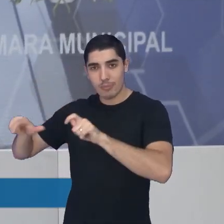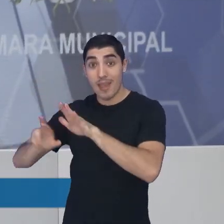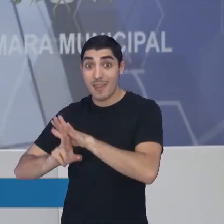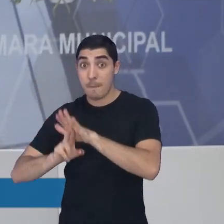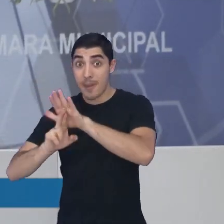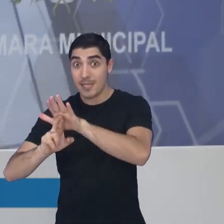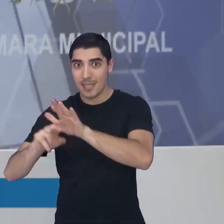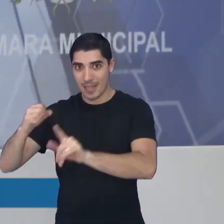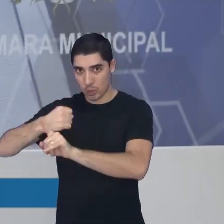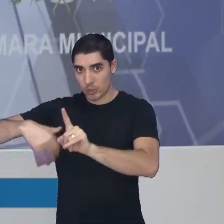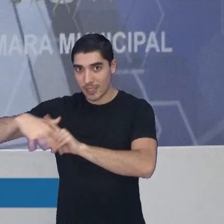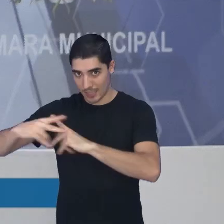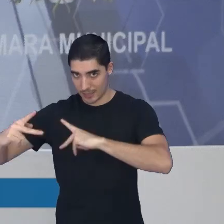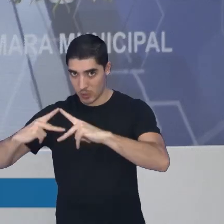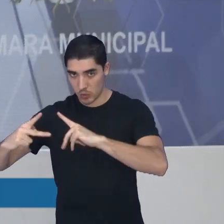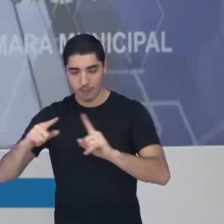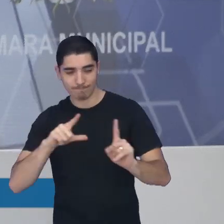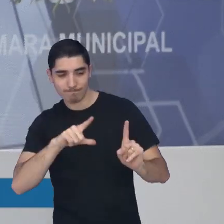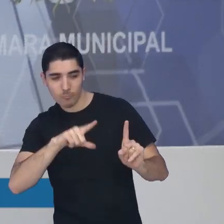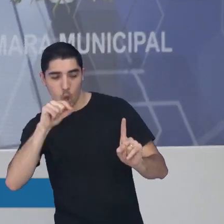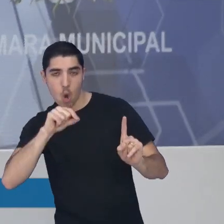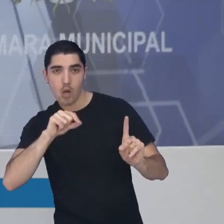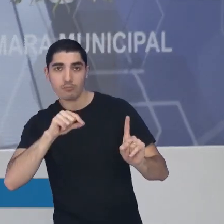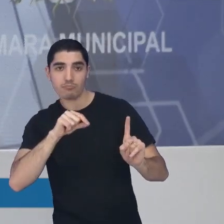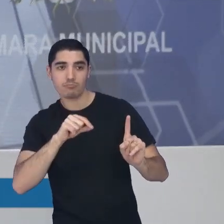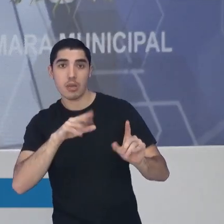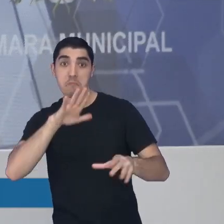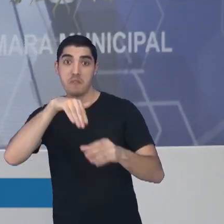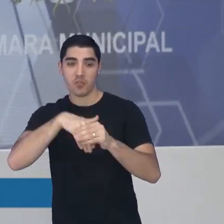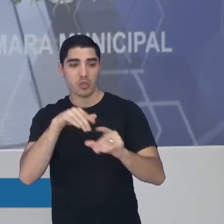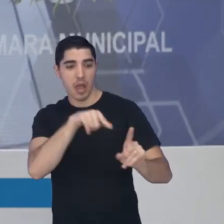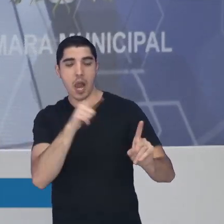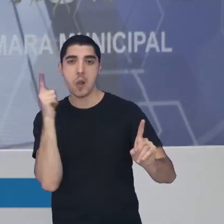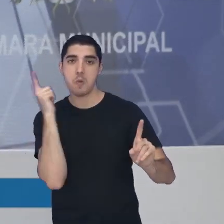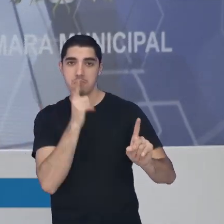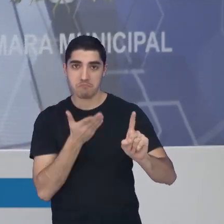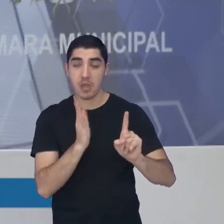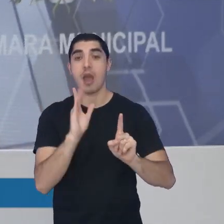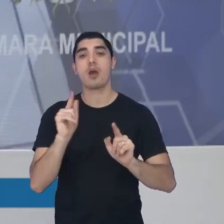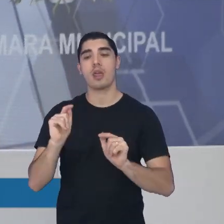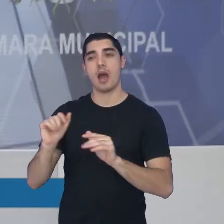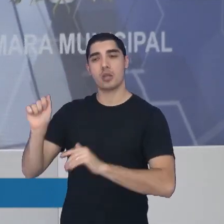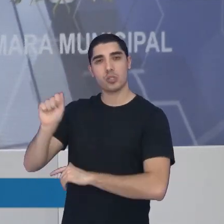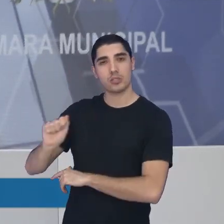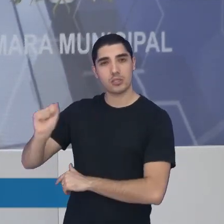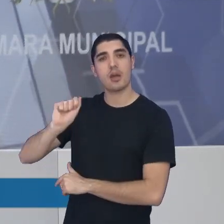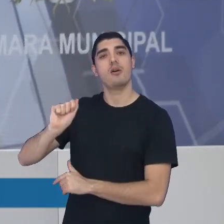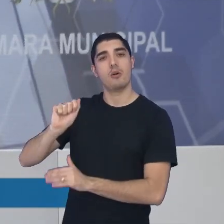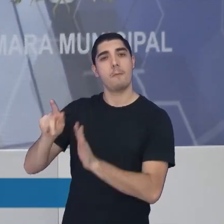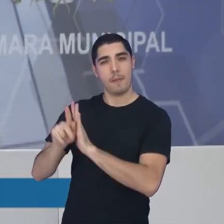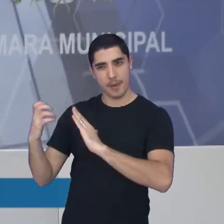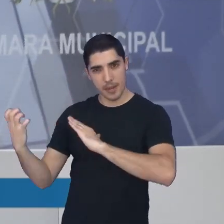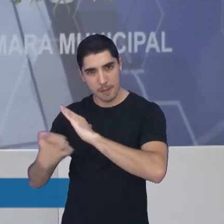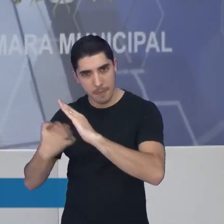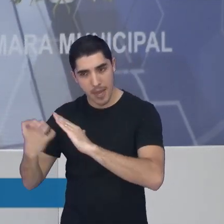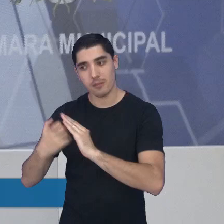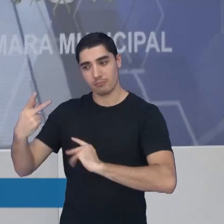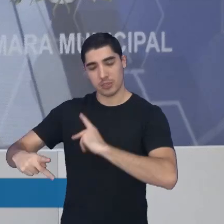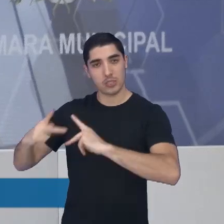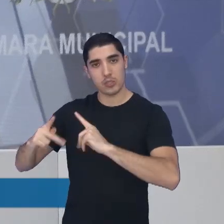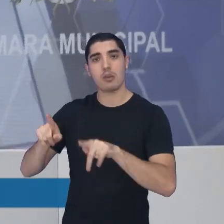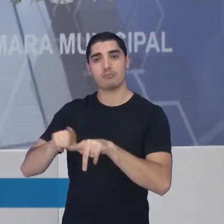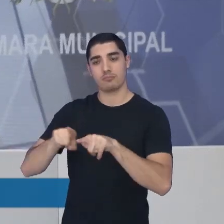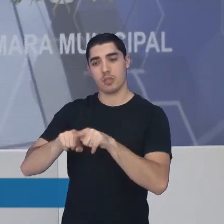sociedade joseense. Cito alguns: Associação Comercial e Industrial de São José dos Campos, o